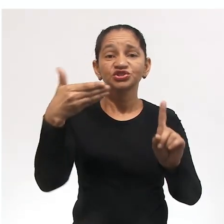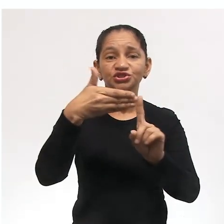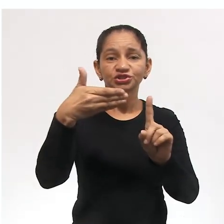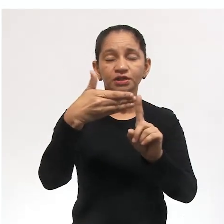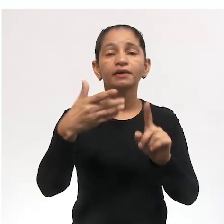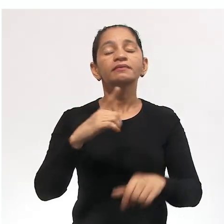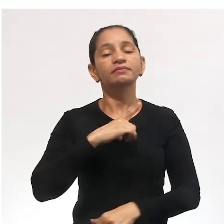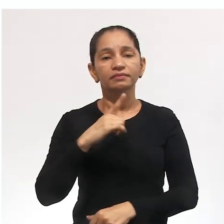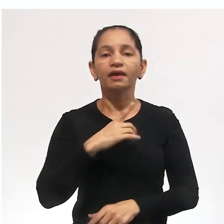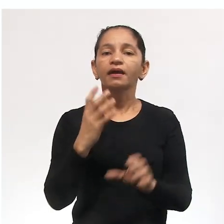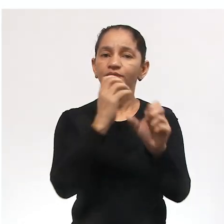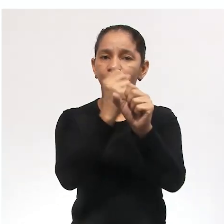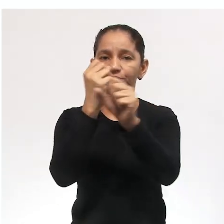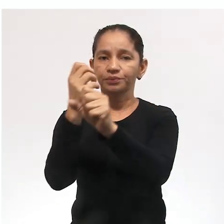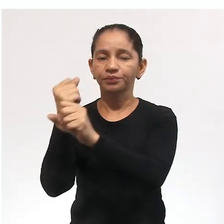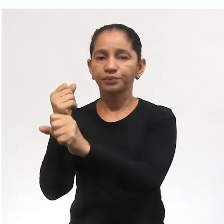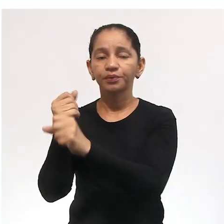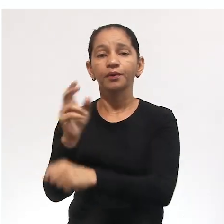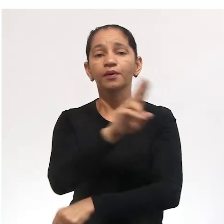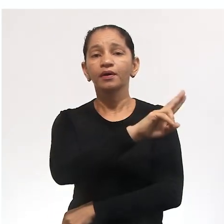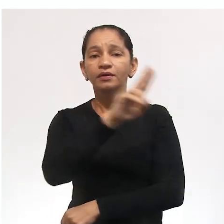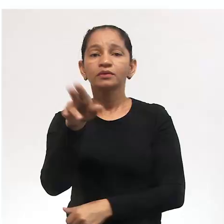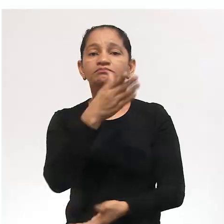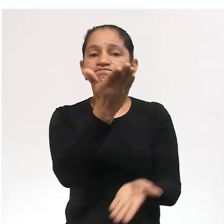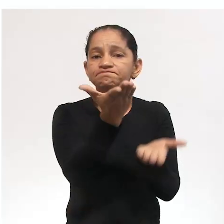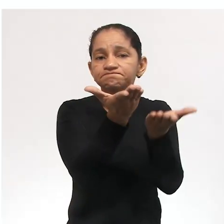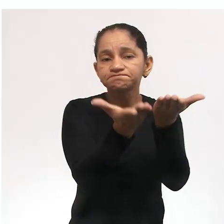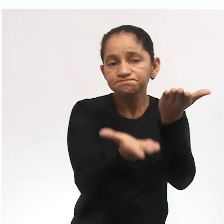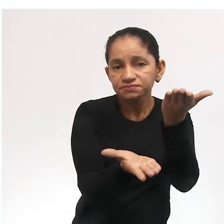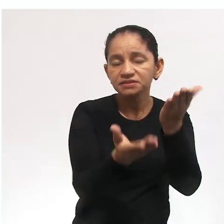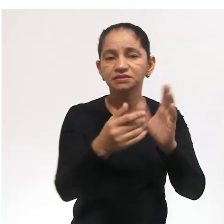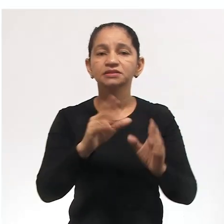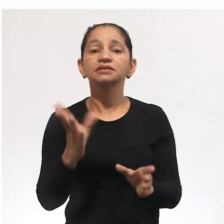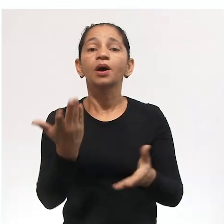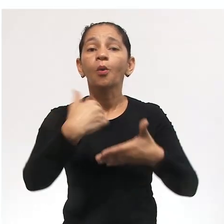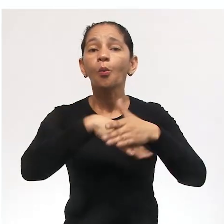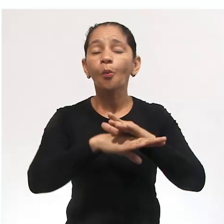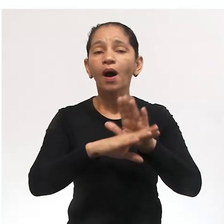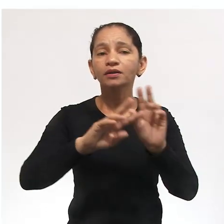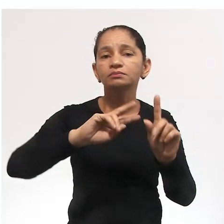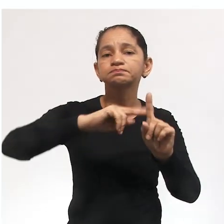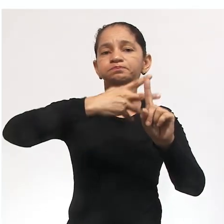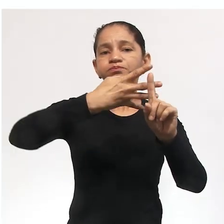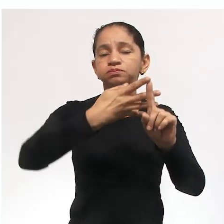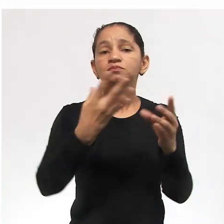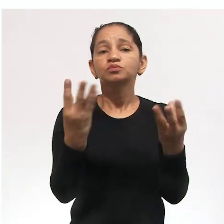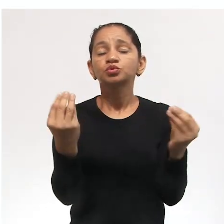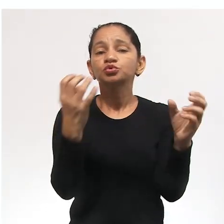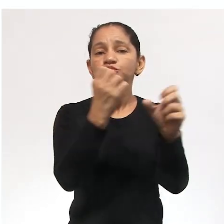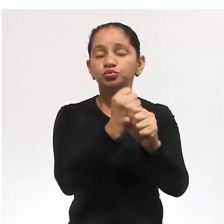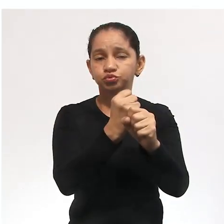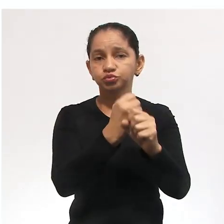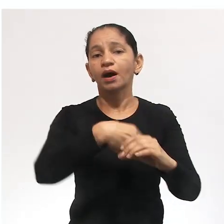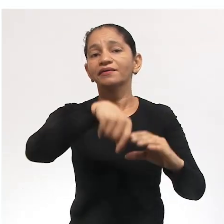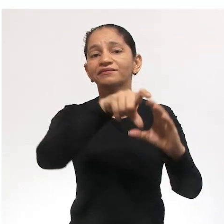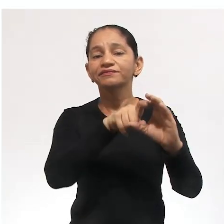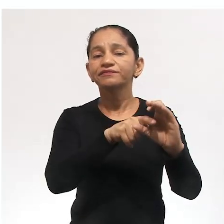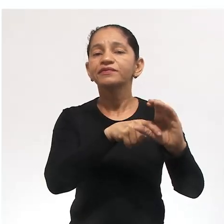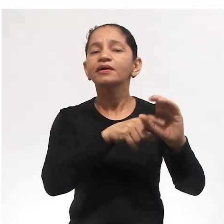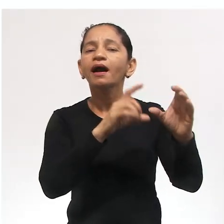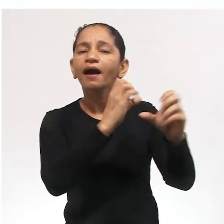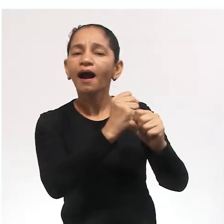ativo não circulante chamada depreciação acumulada. Então, debaixo desses dois bens, o imóvel e o veículo, a gente